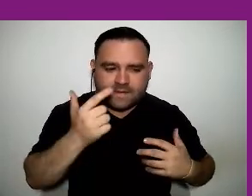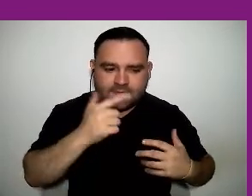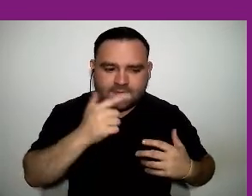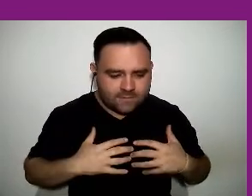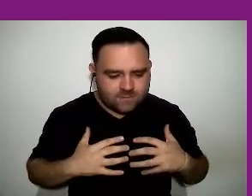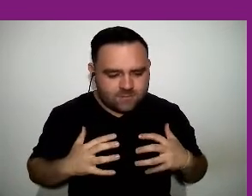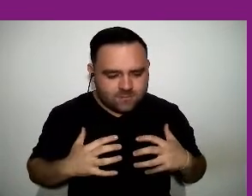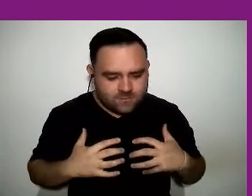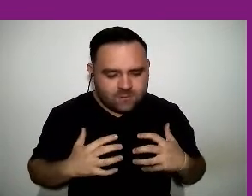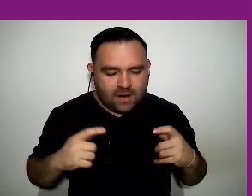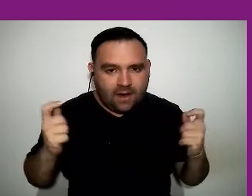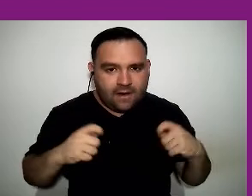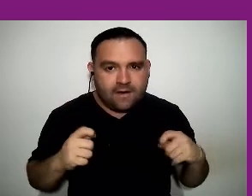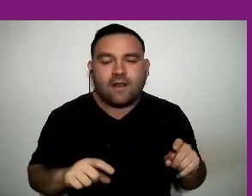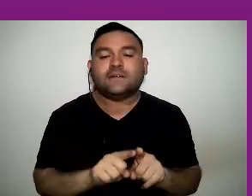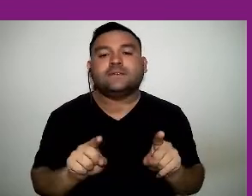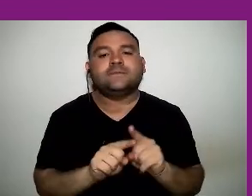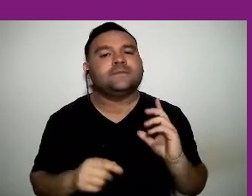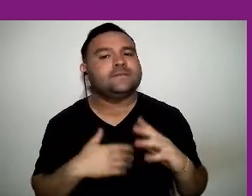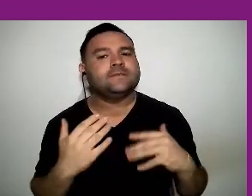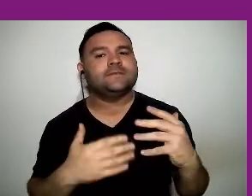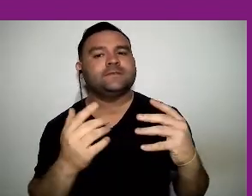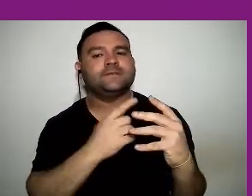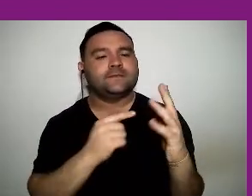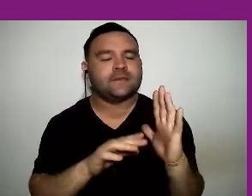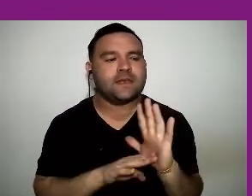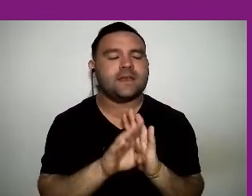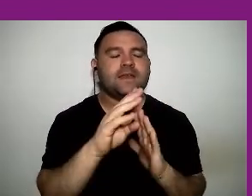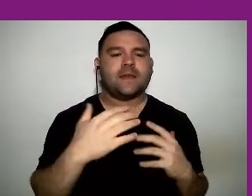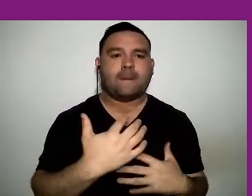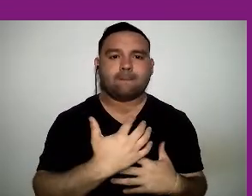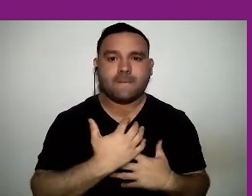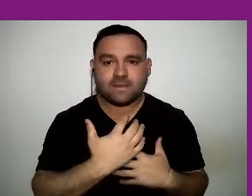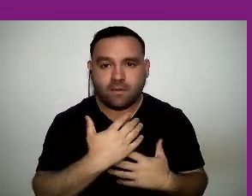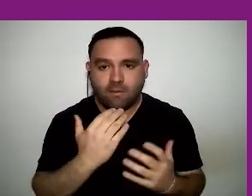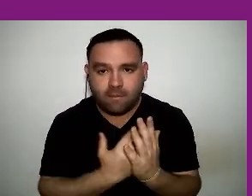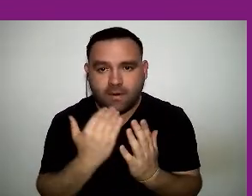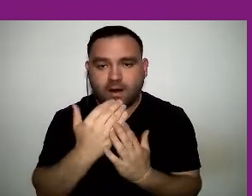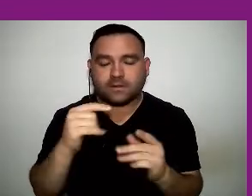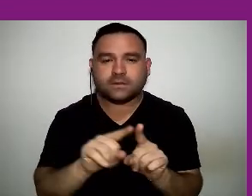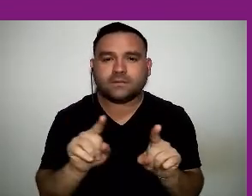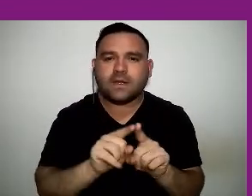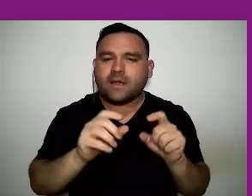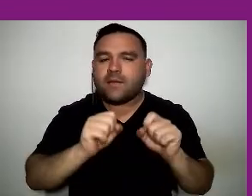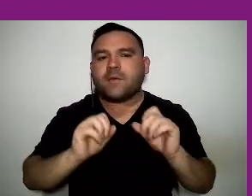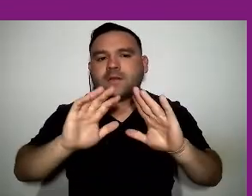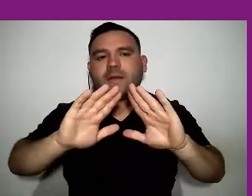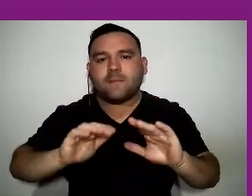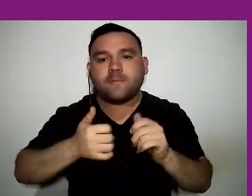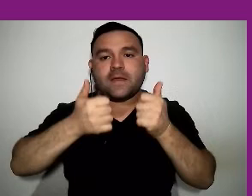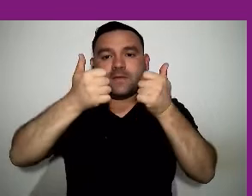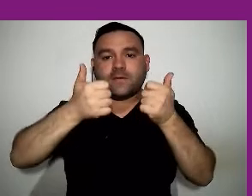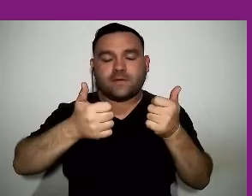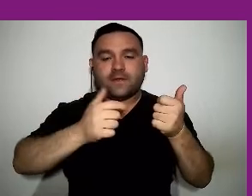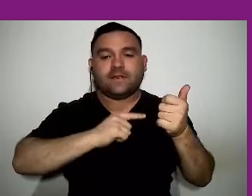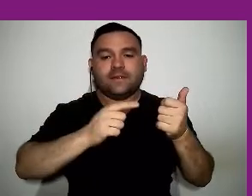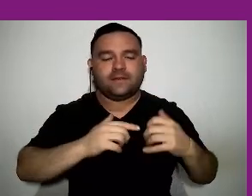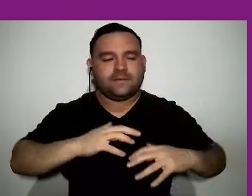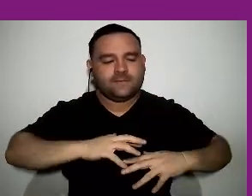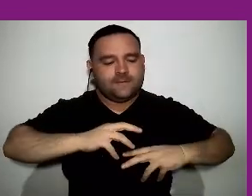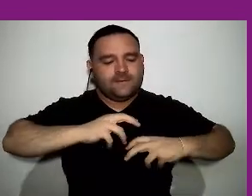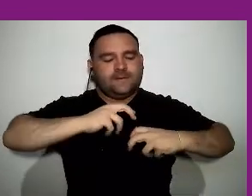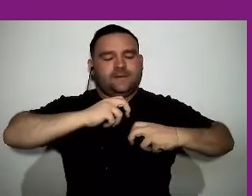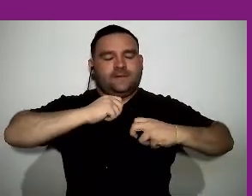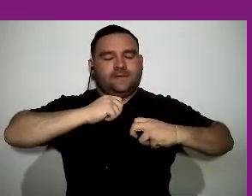e se você vai subindo a pressão, você pode melhorar a aeração, a